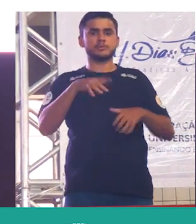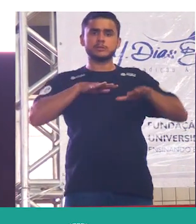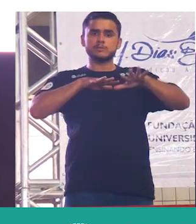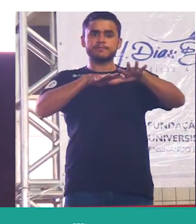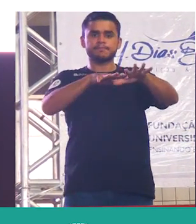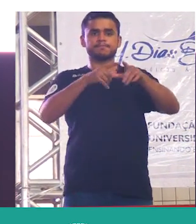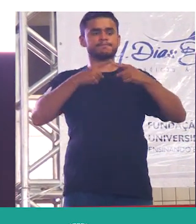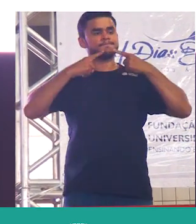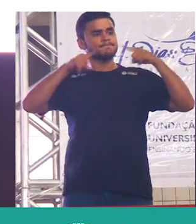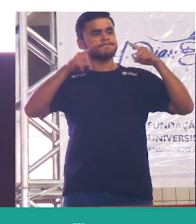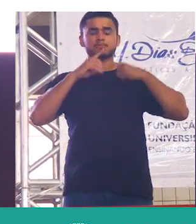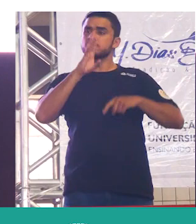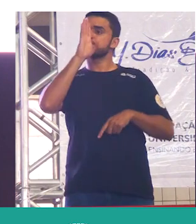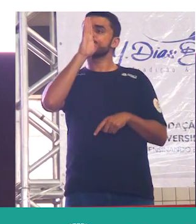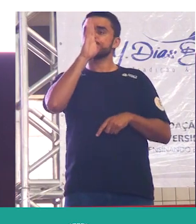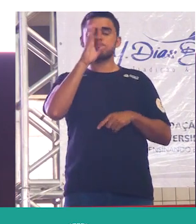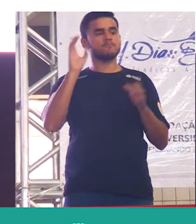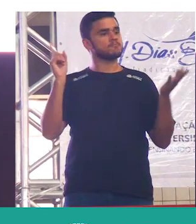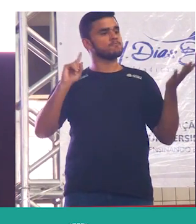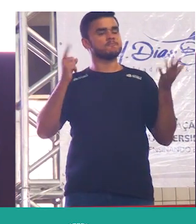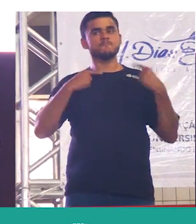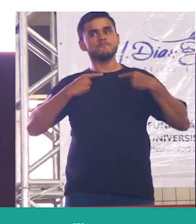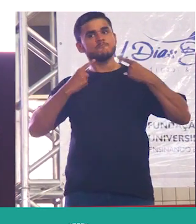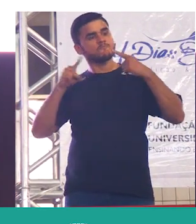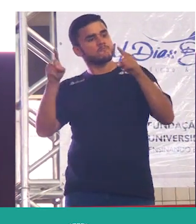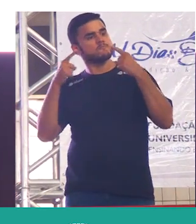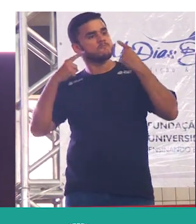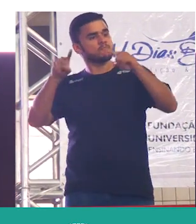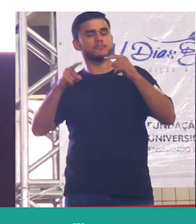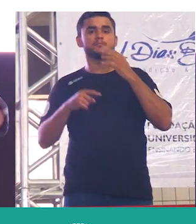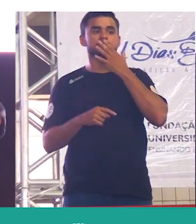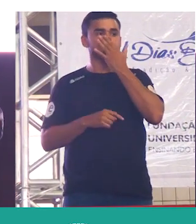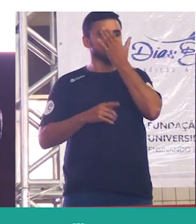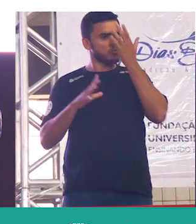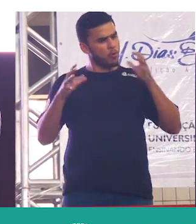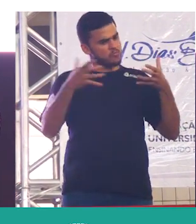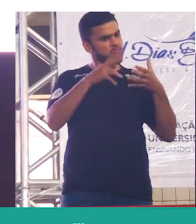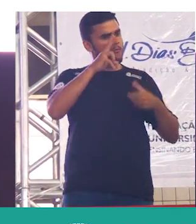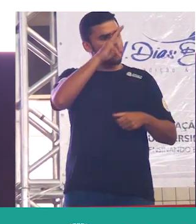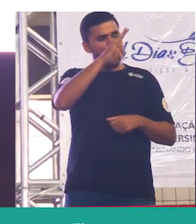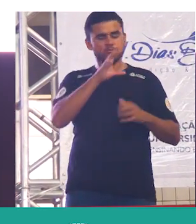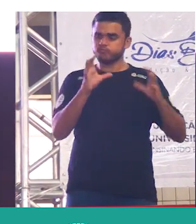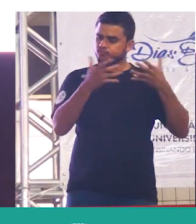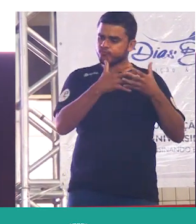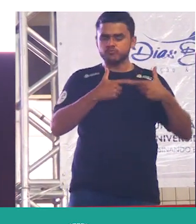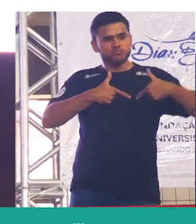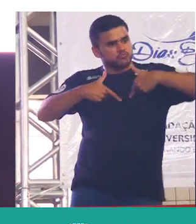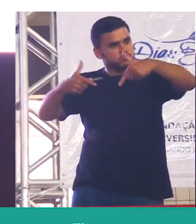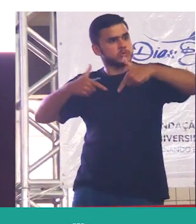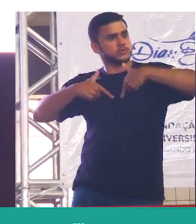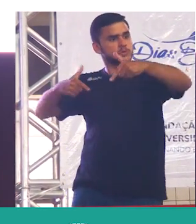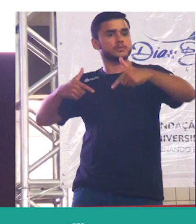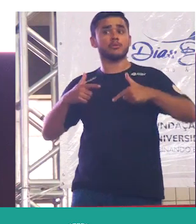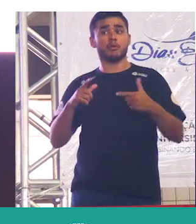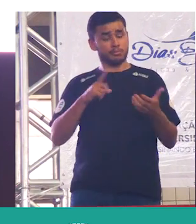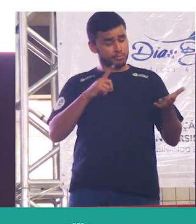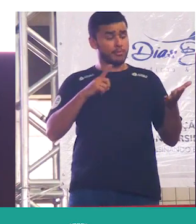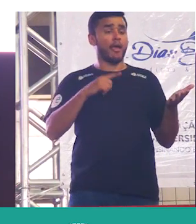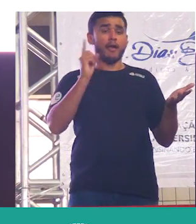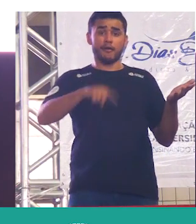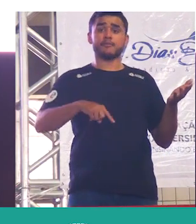parava, não calava. Na verdade, parece que ganhava era mais força. E por uma série de